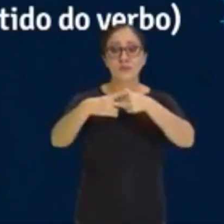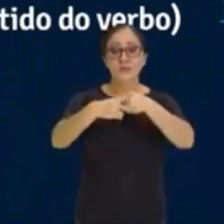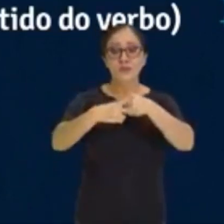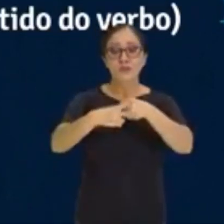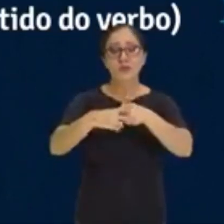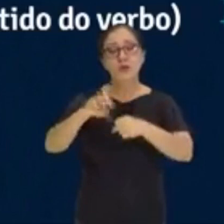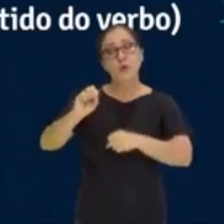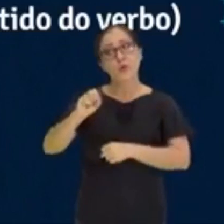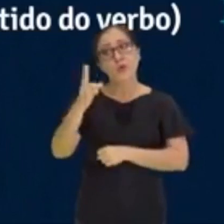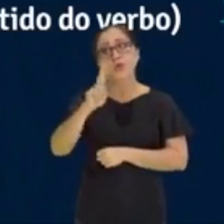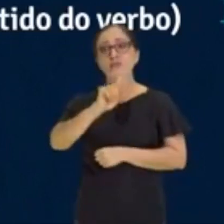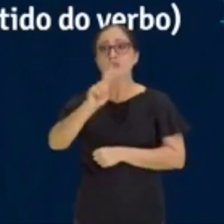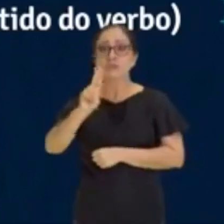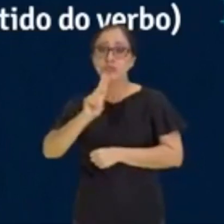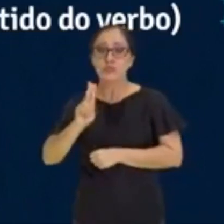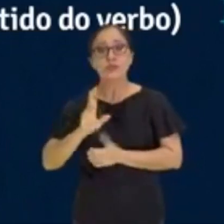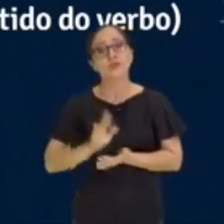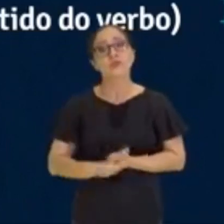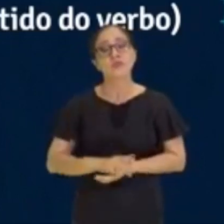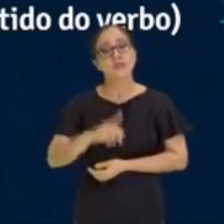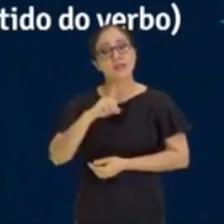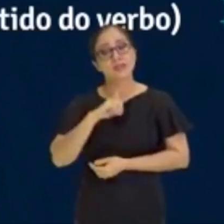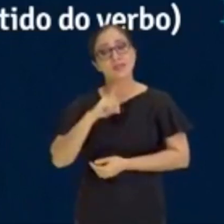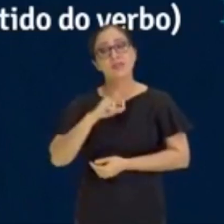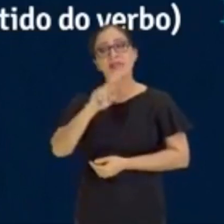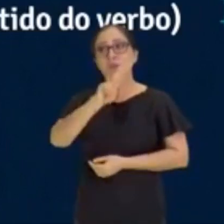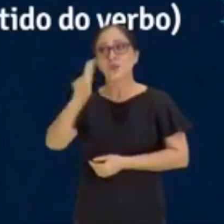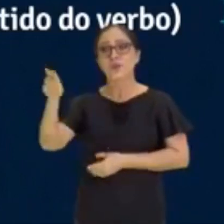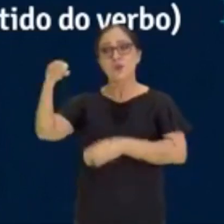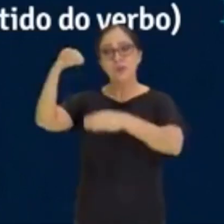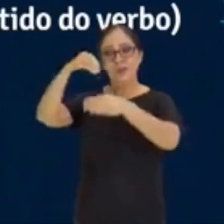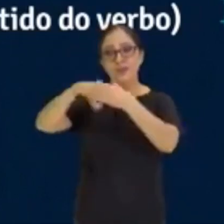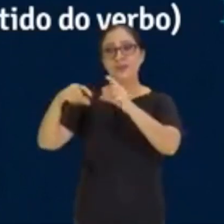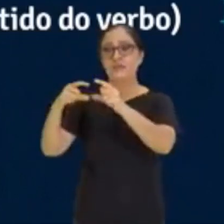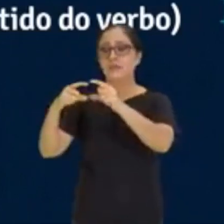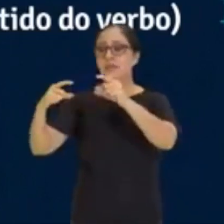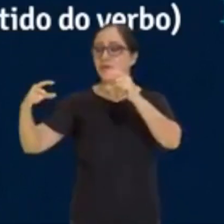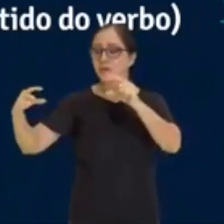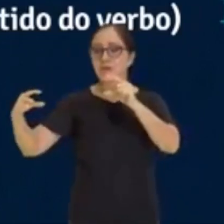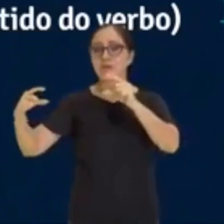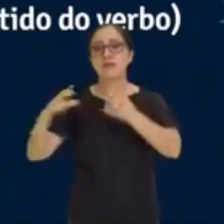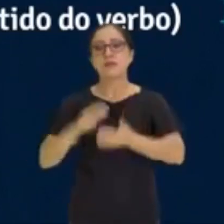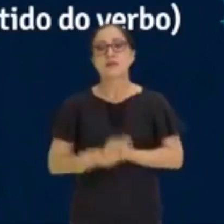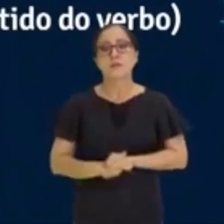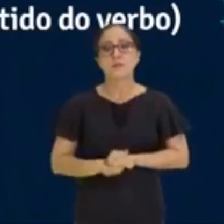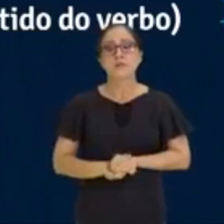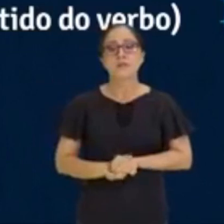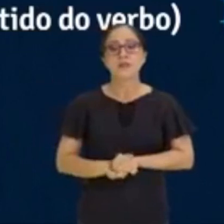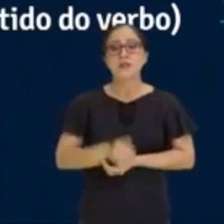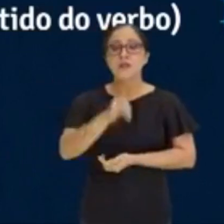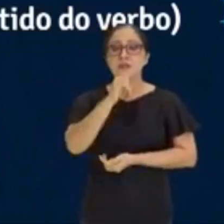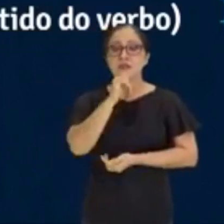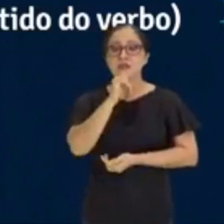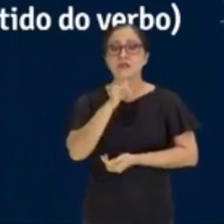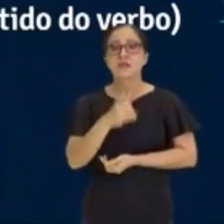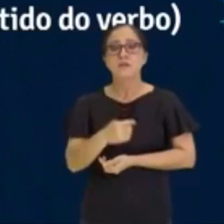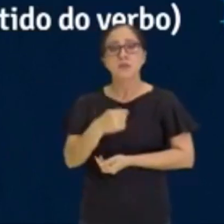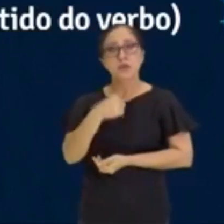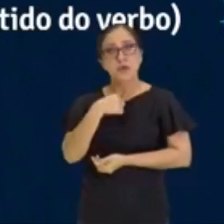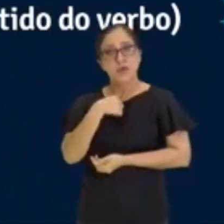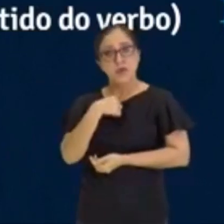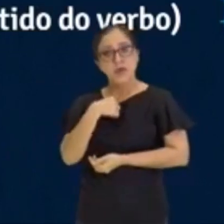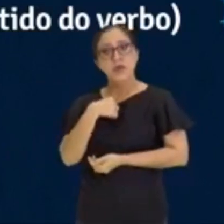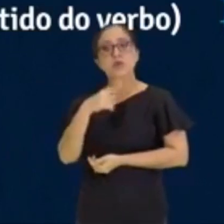de um nome, no caso, se tiver um nome na oração. Nesse caso do exemplo, eu tive